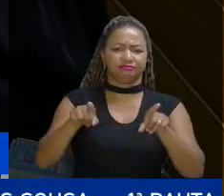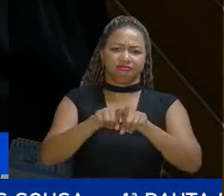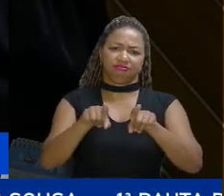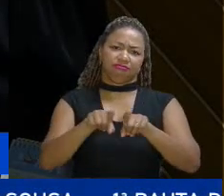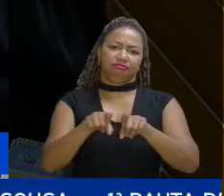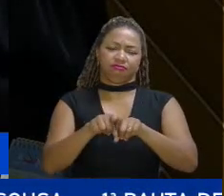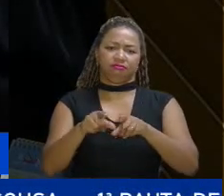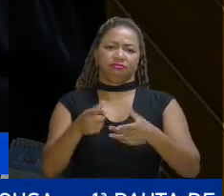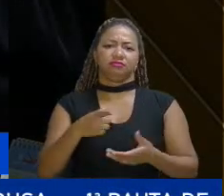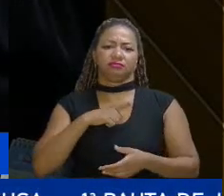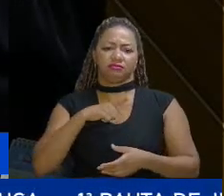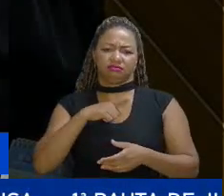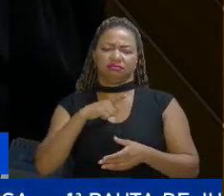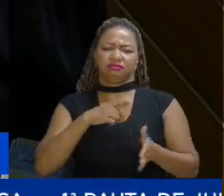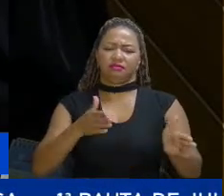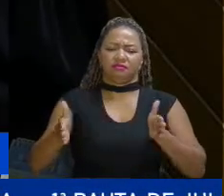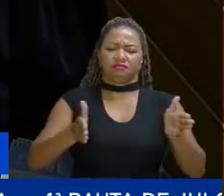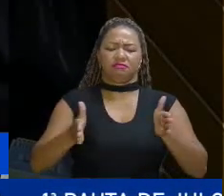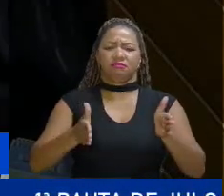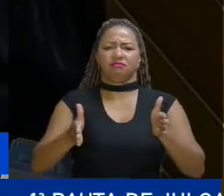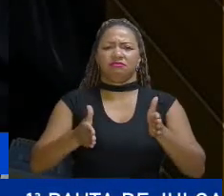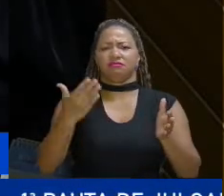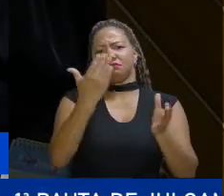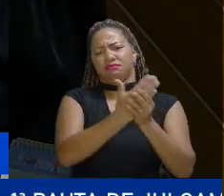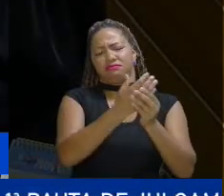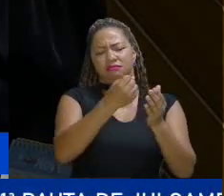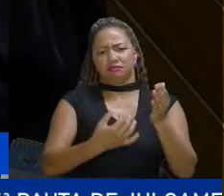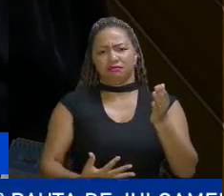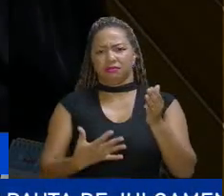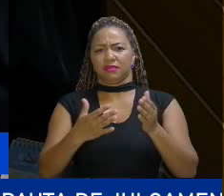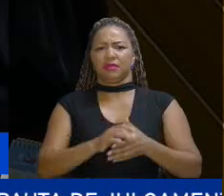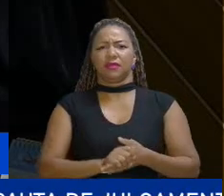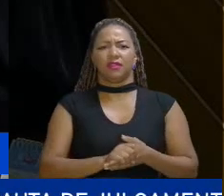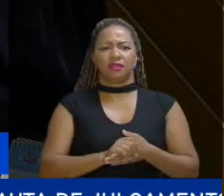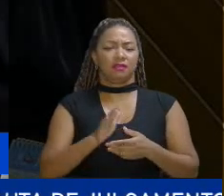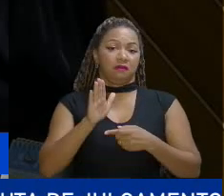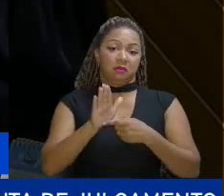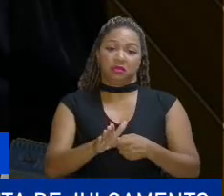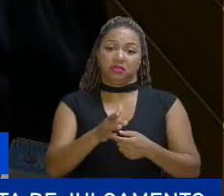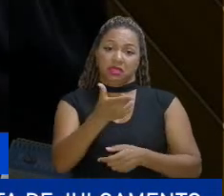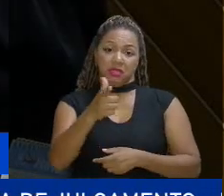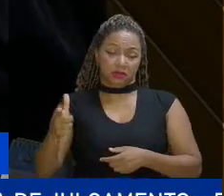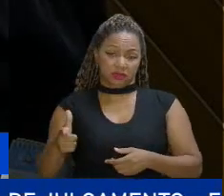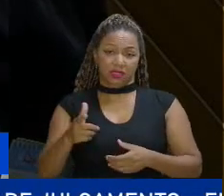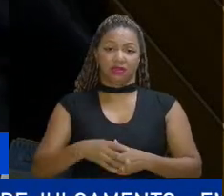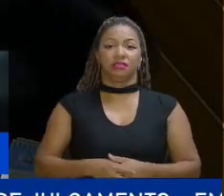alega que teria havido intempestividade daqueles embargos. Eu vou mostrar que não há.